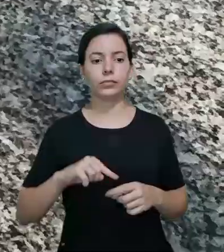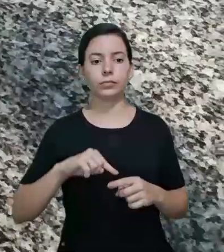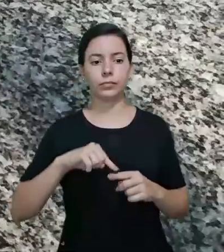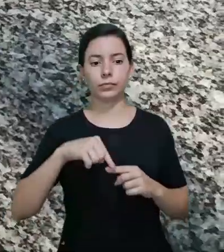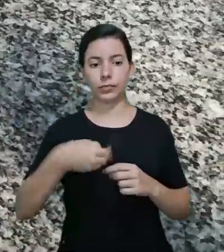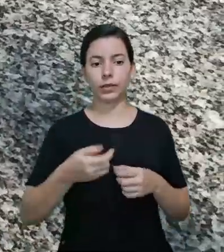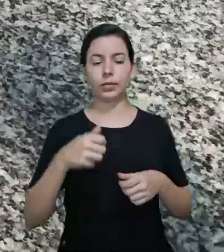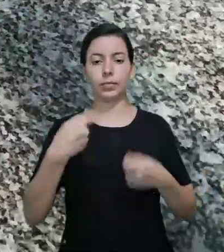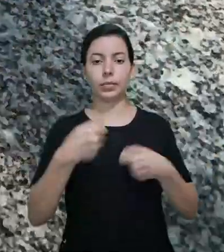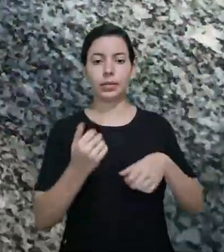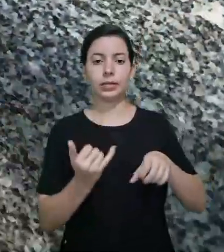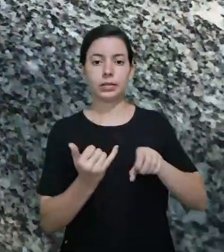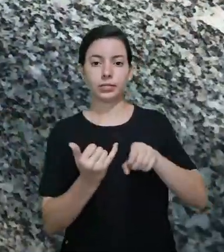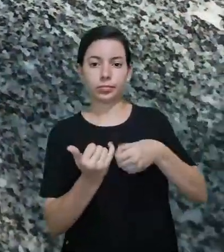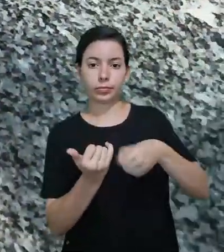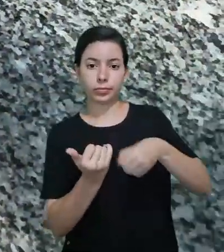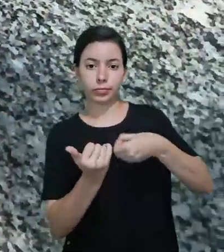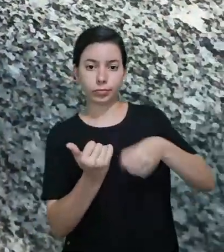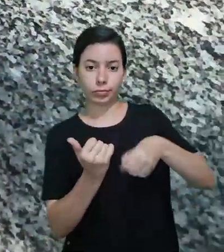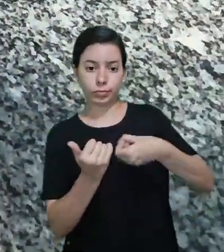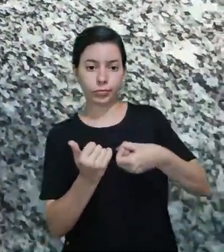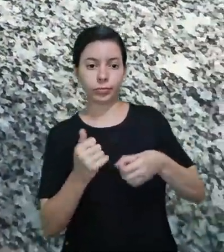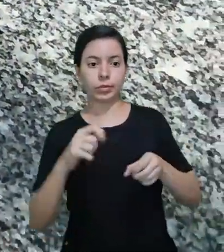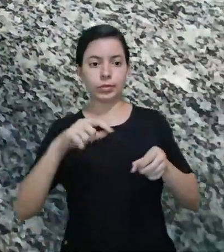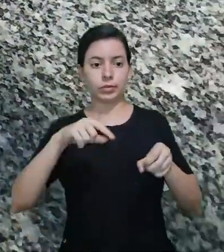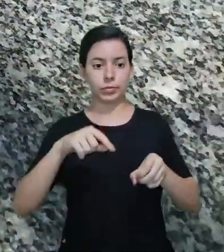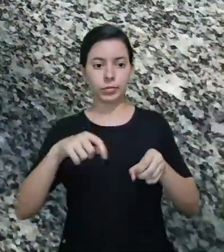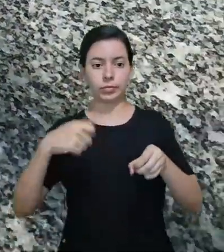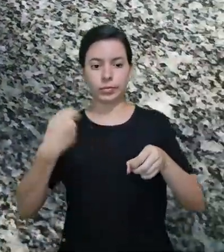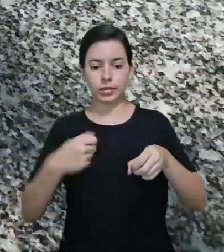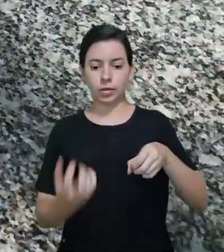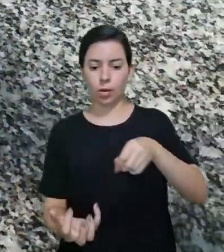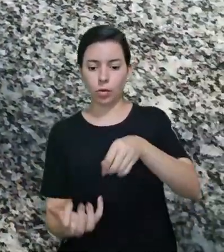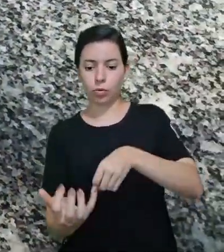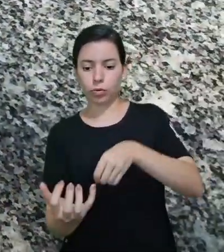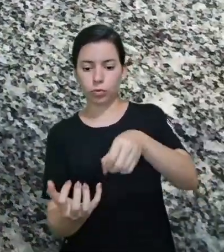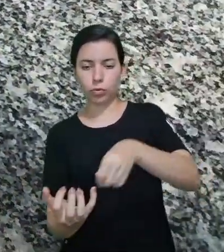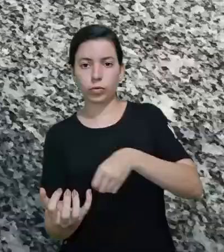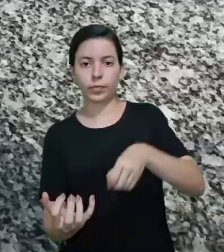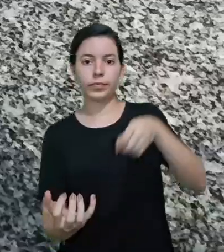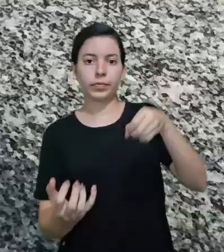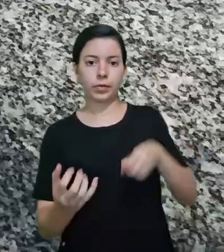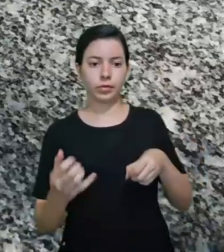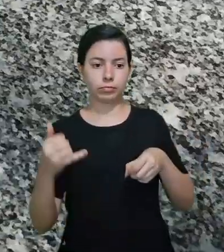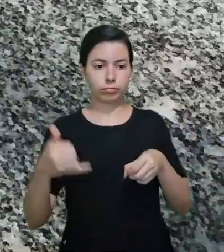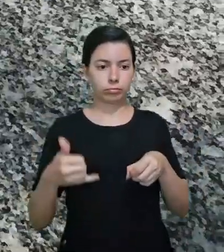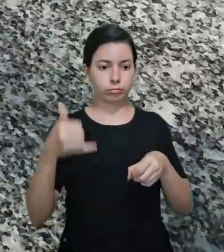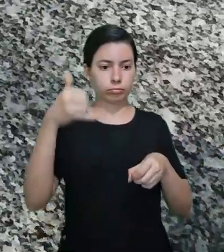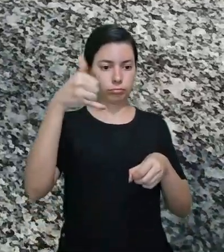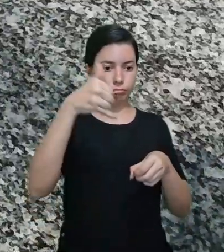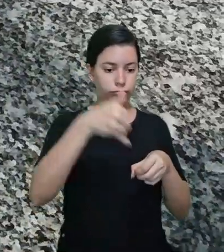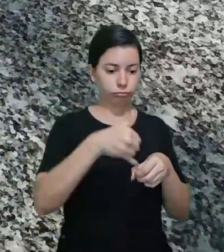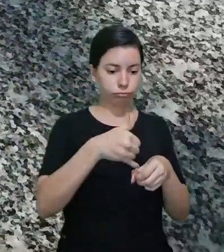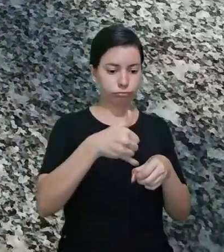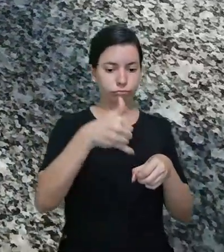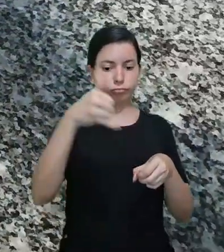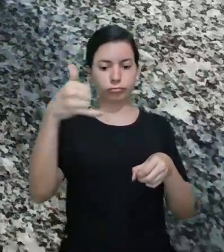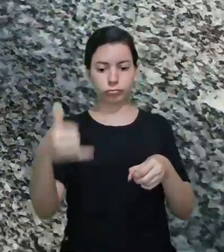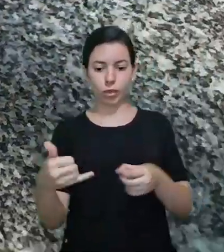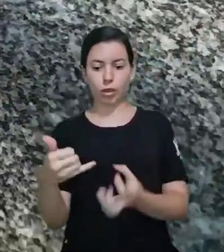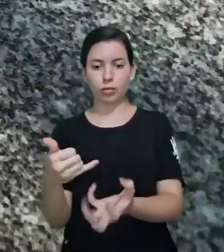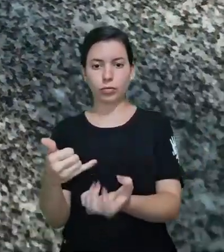abra o tubo contendo o meio líquido, flambe, introduza a alça descarregando o material,